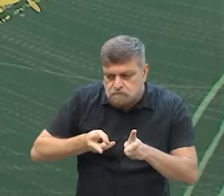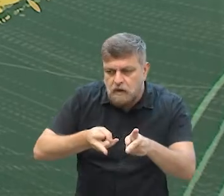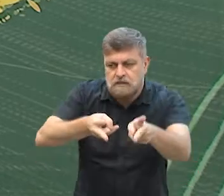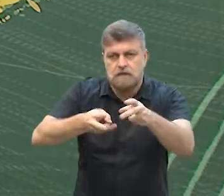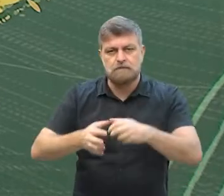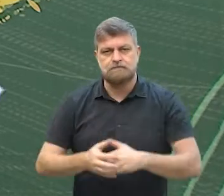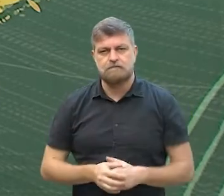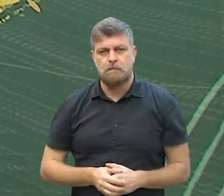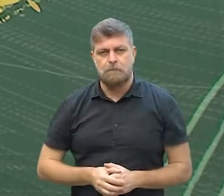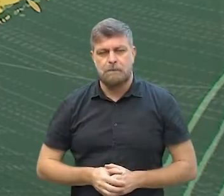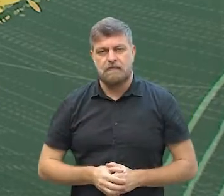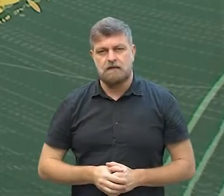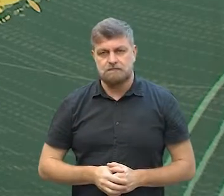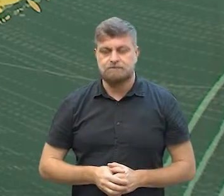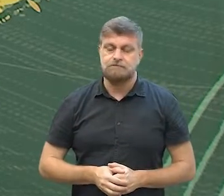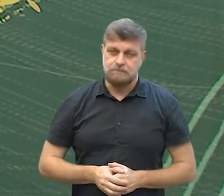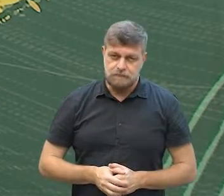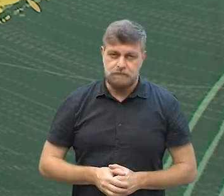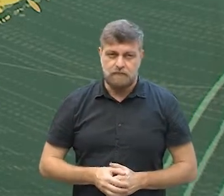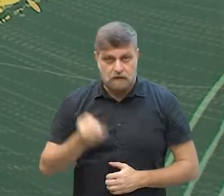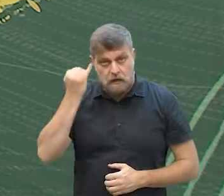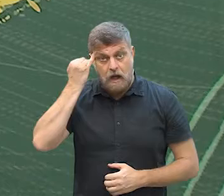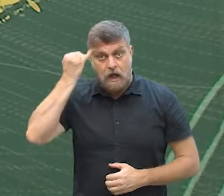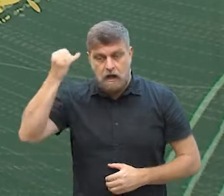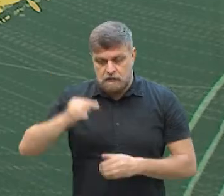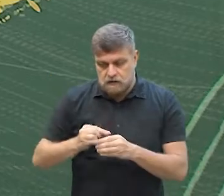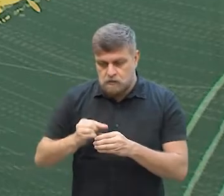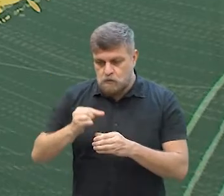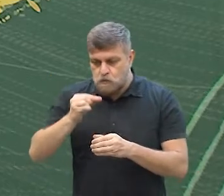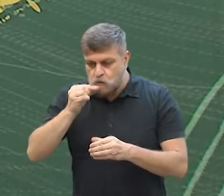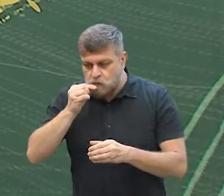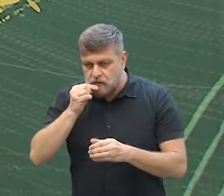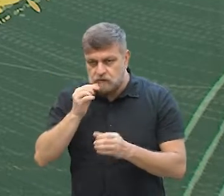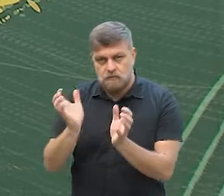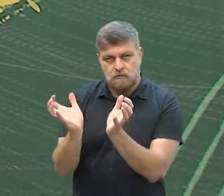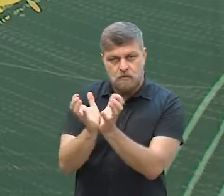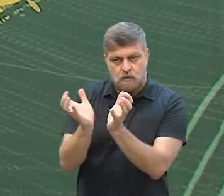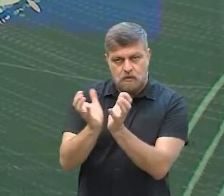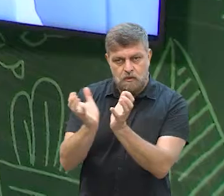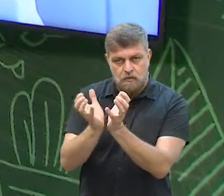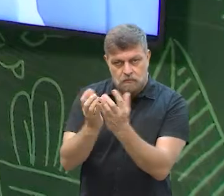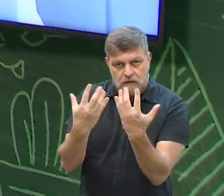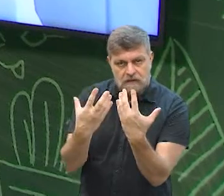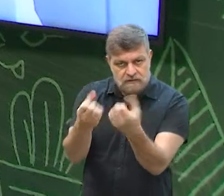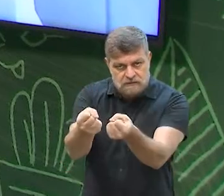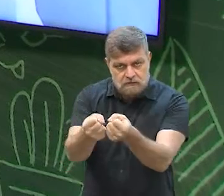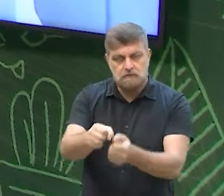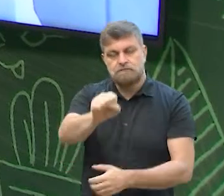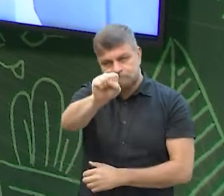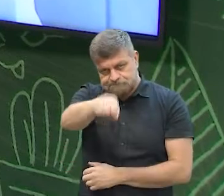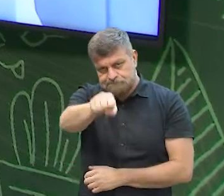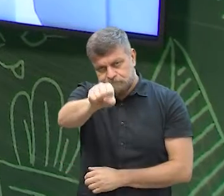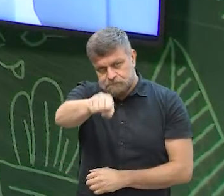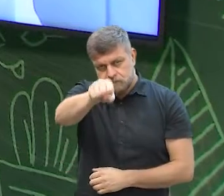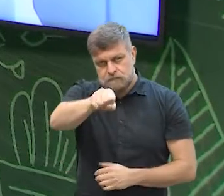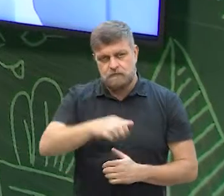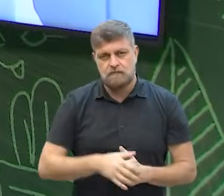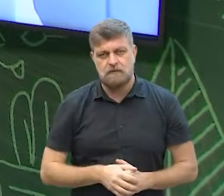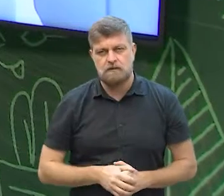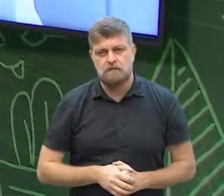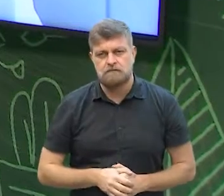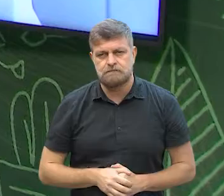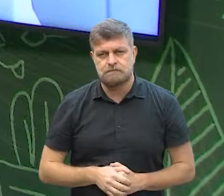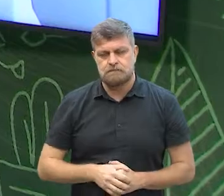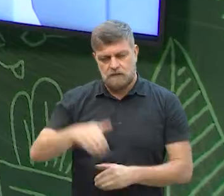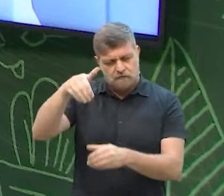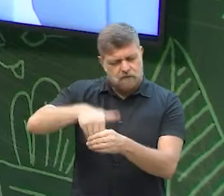Bom, então, é evidente que essa ideia do canudo foi bem aceita entre a galera. Sim, sim. Foi